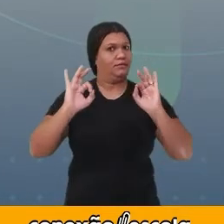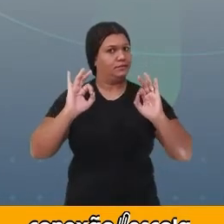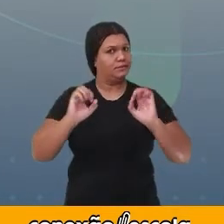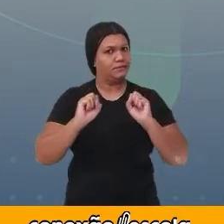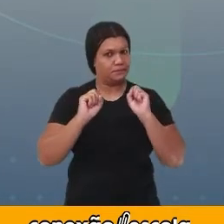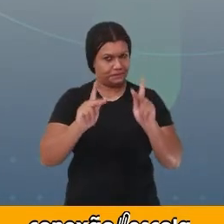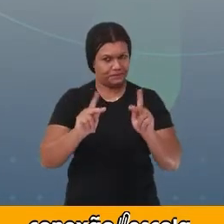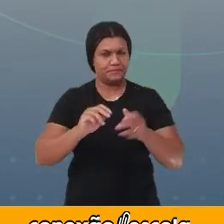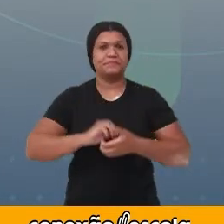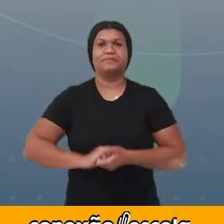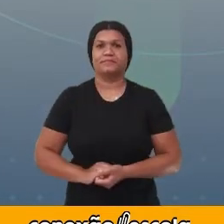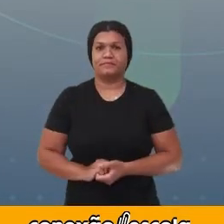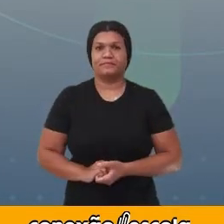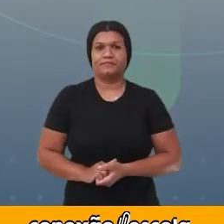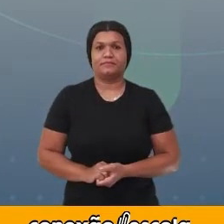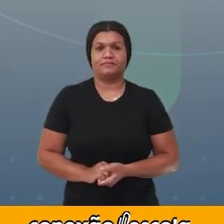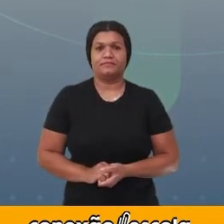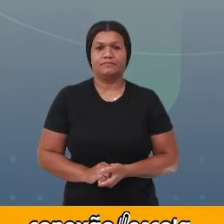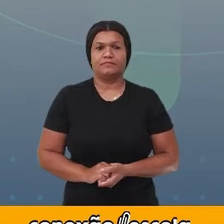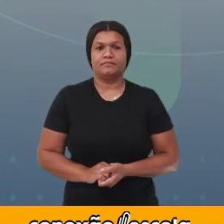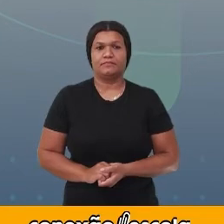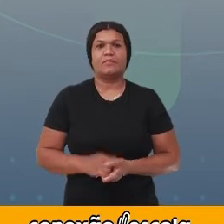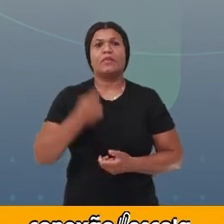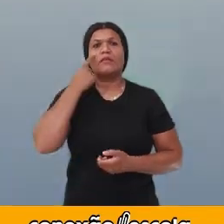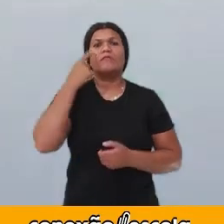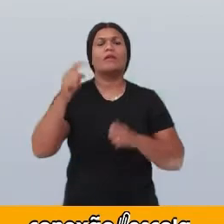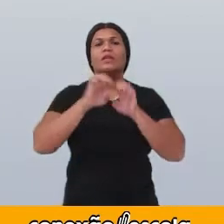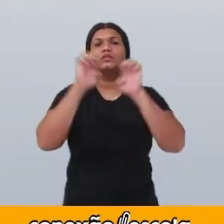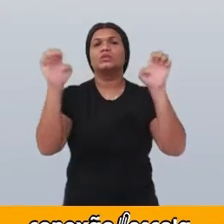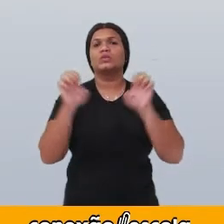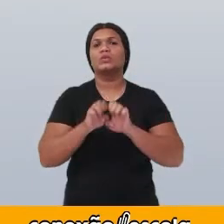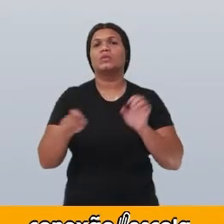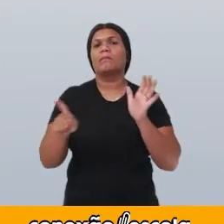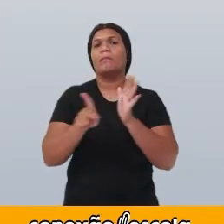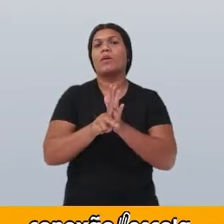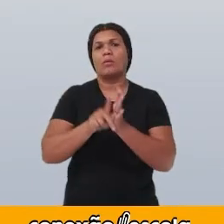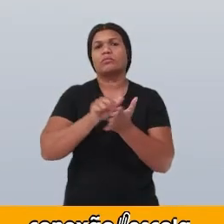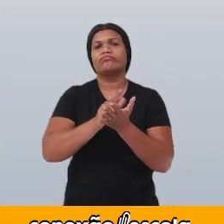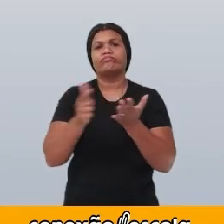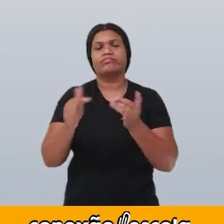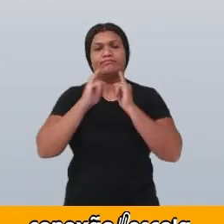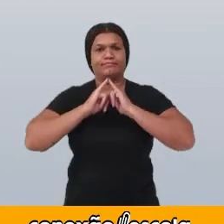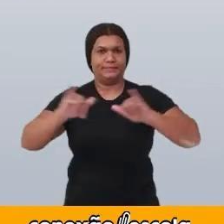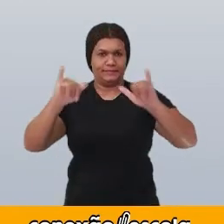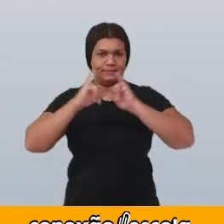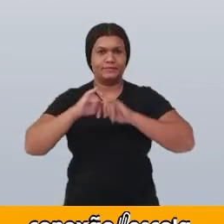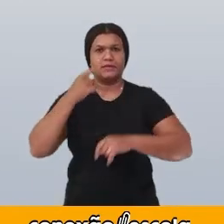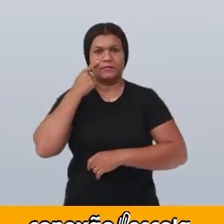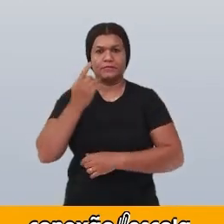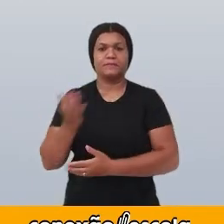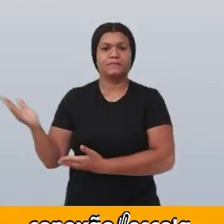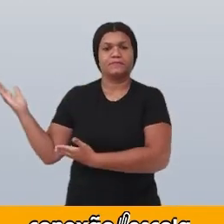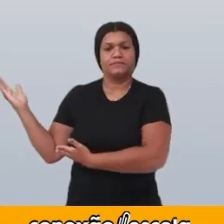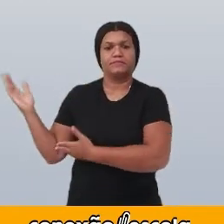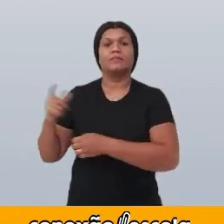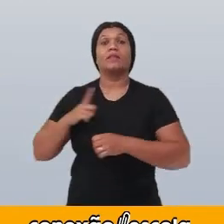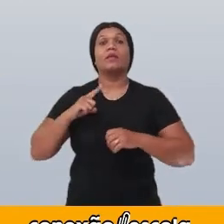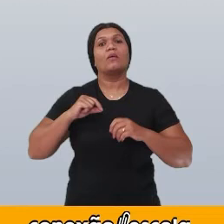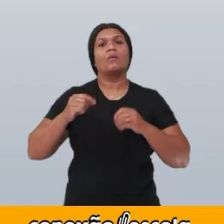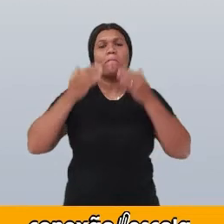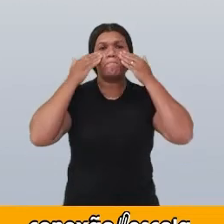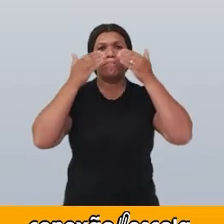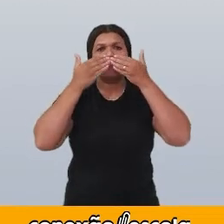nisso. Olha só a estrutura da notícia. Ela basicamente, então, é composta por uma